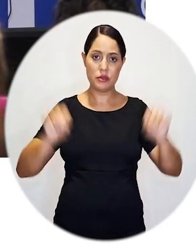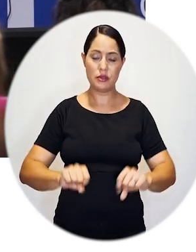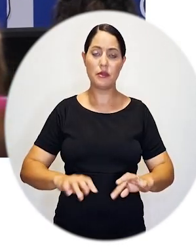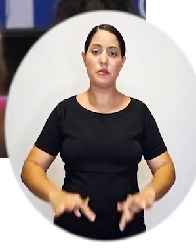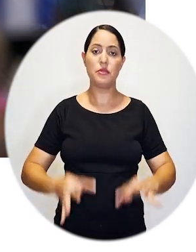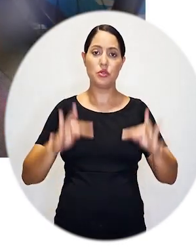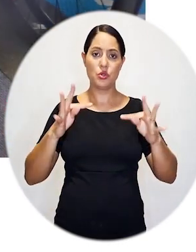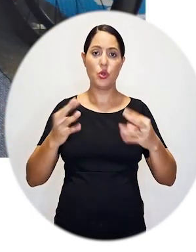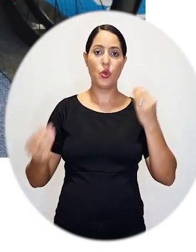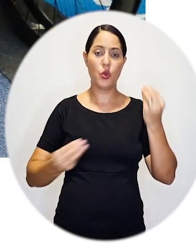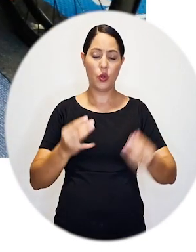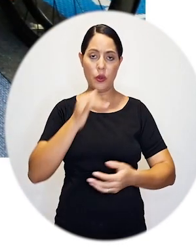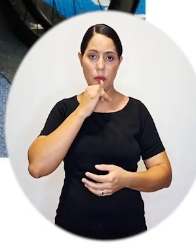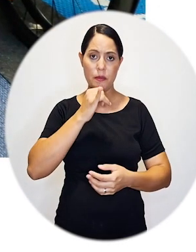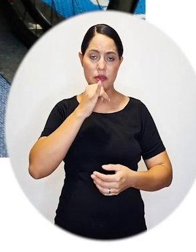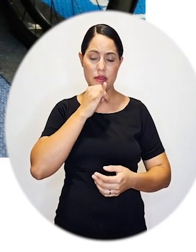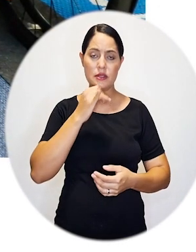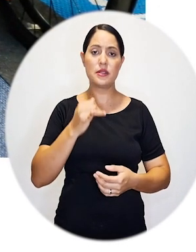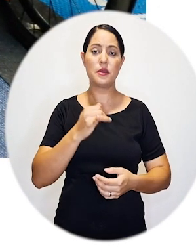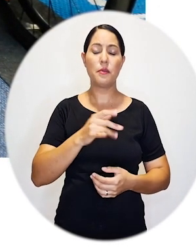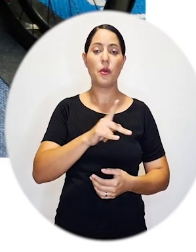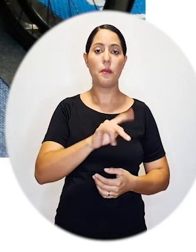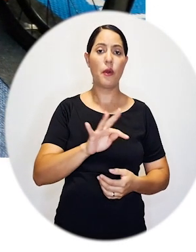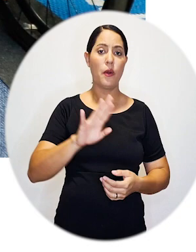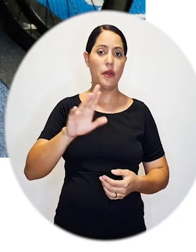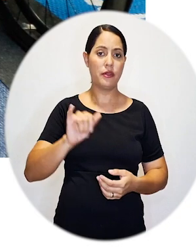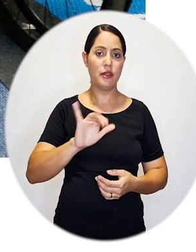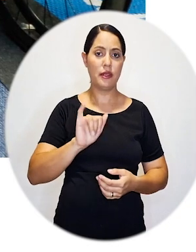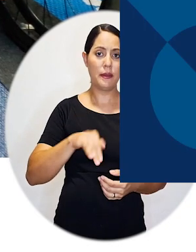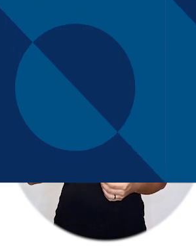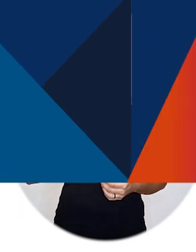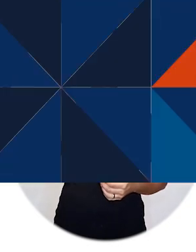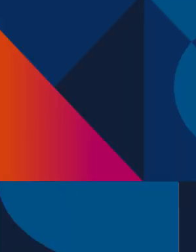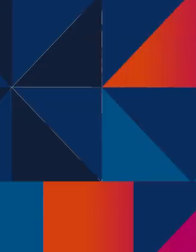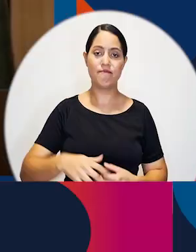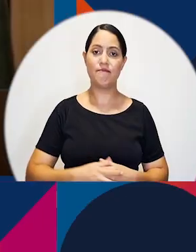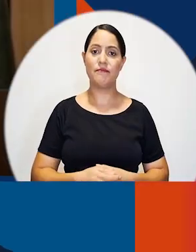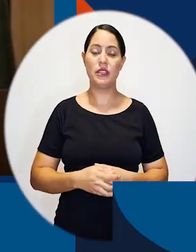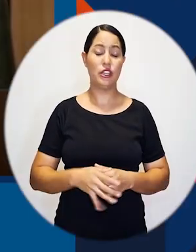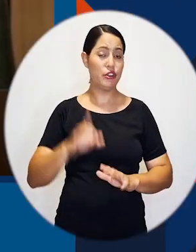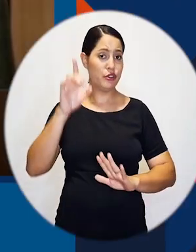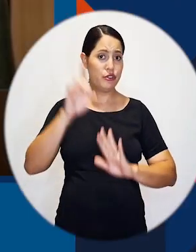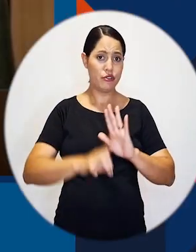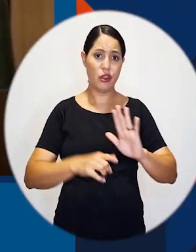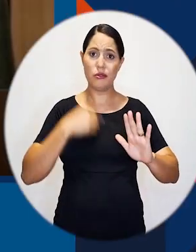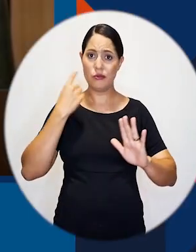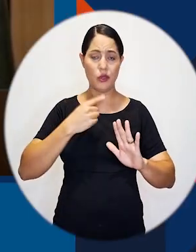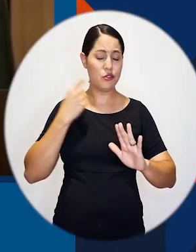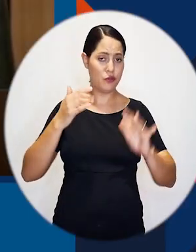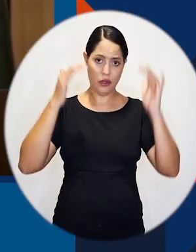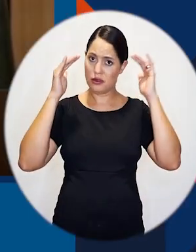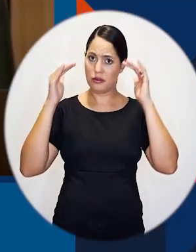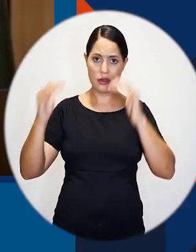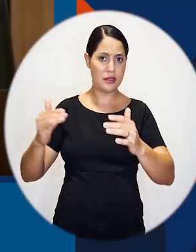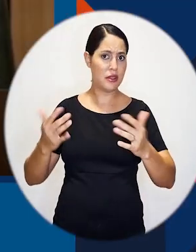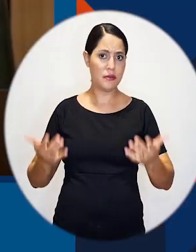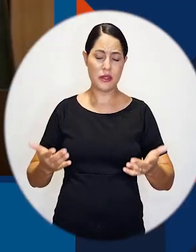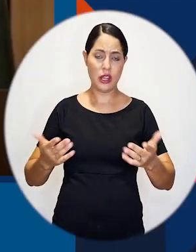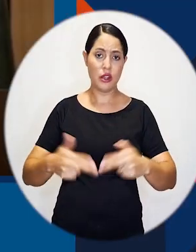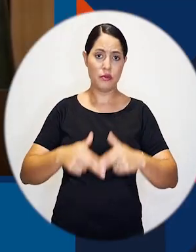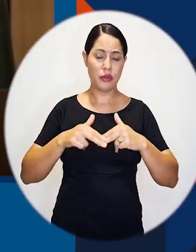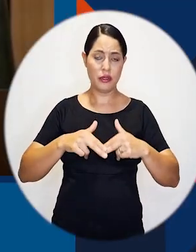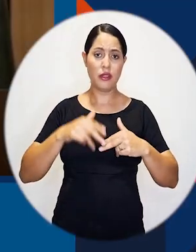eletrônico, em forma de imagem. Isto é uma violação de prerrogativas do advogado e da advogada